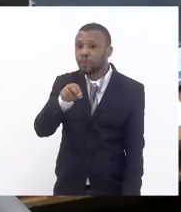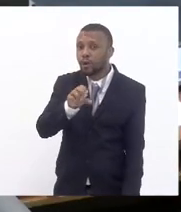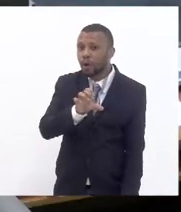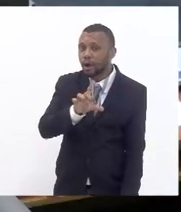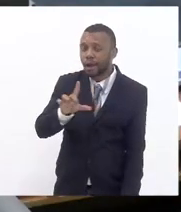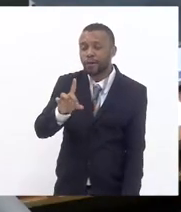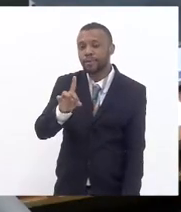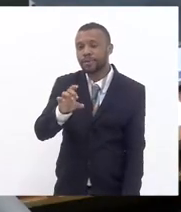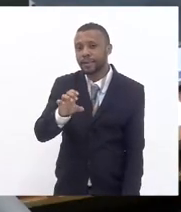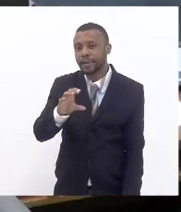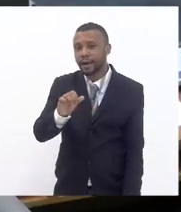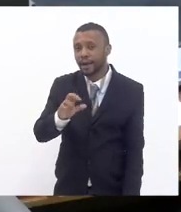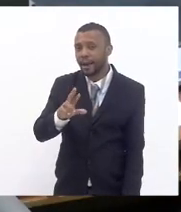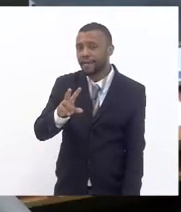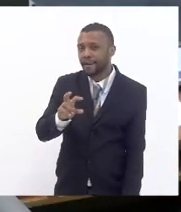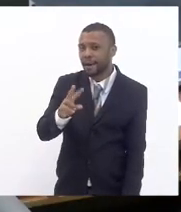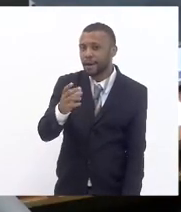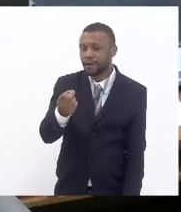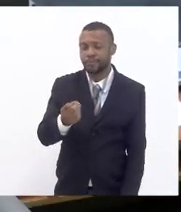Deputado Valdeque Carneiro.